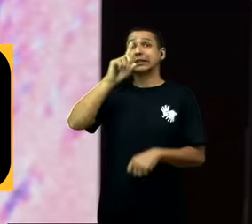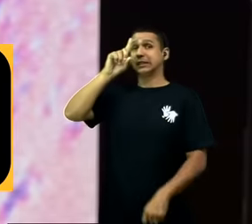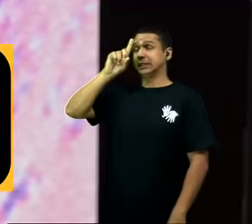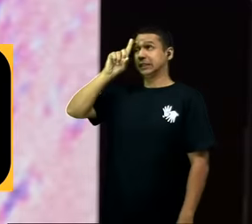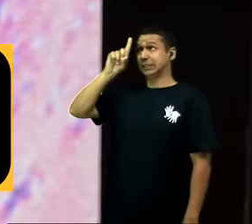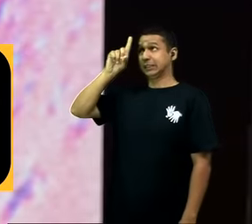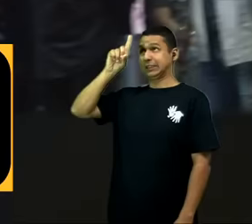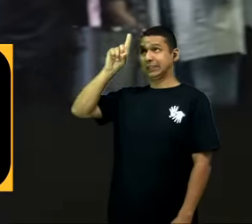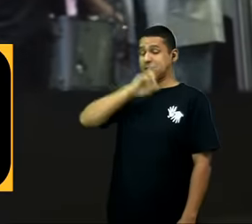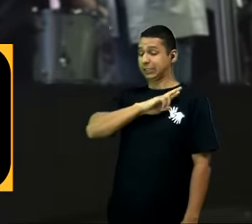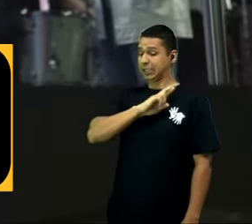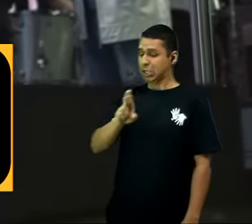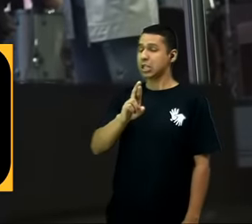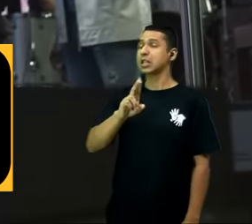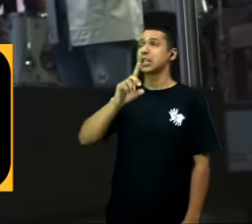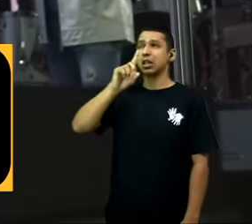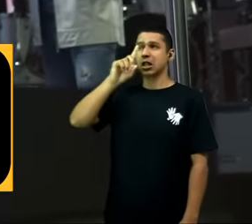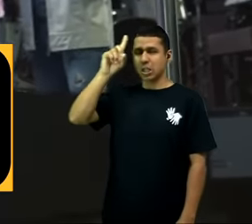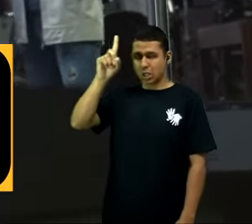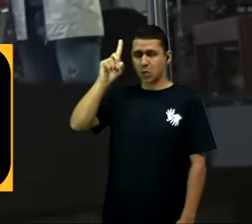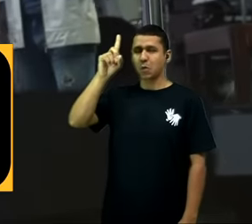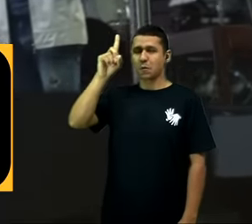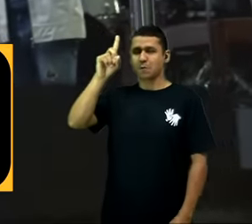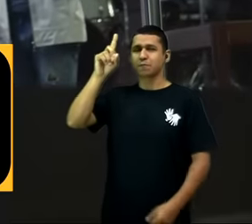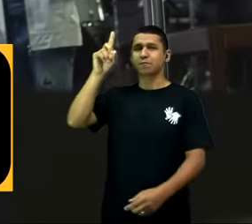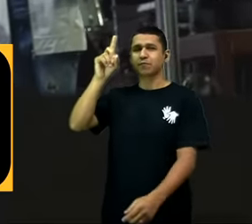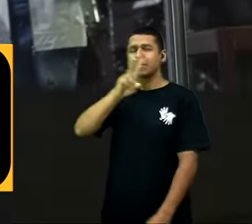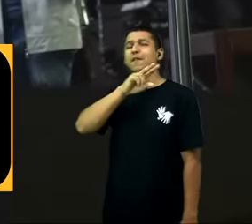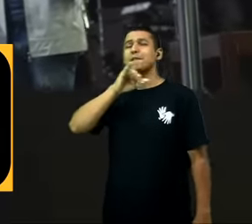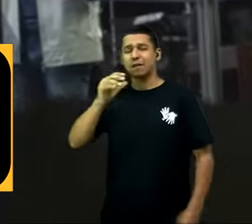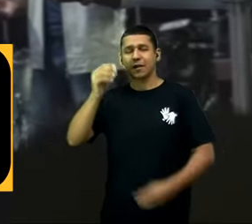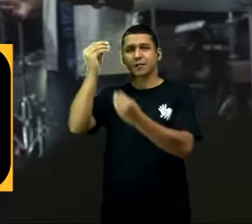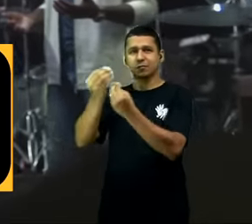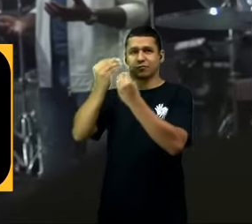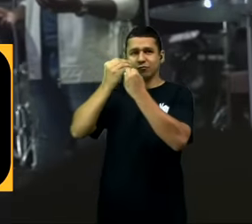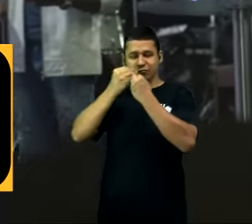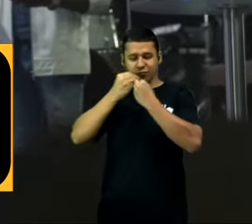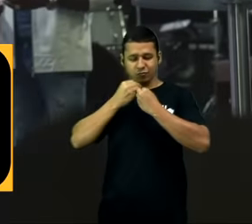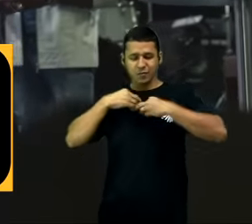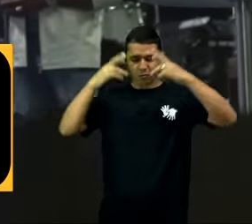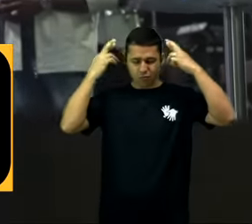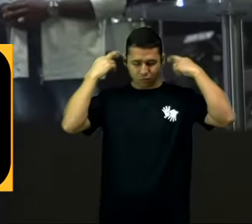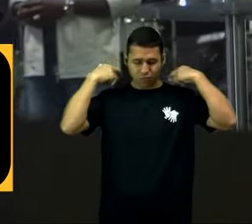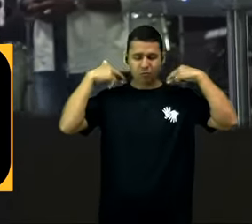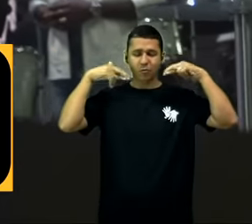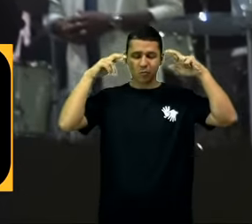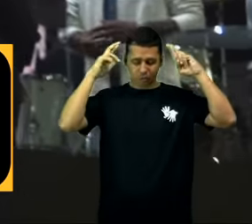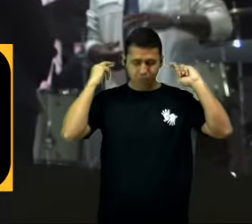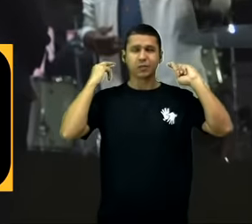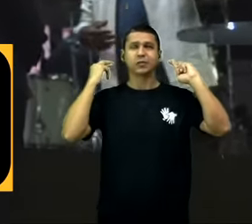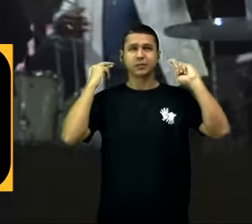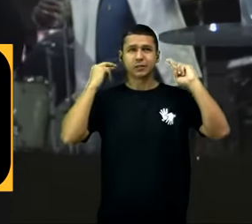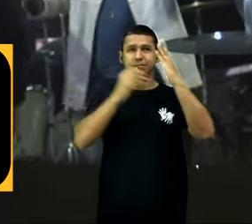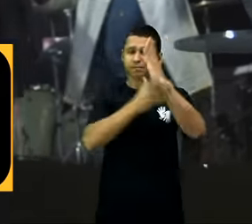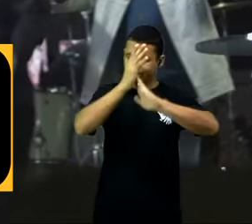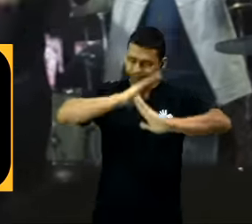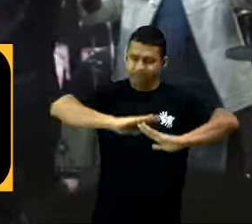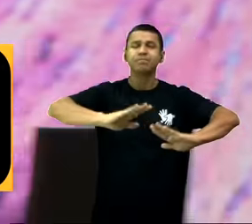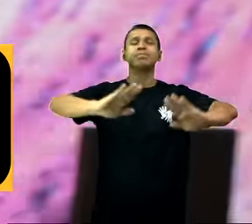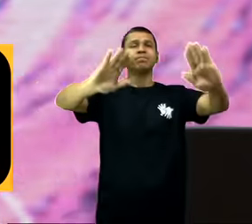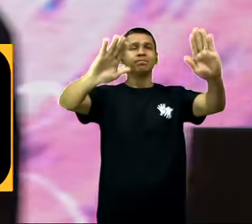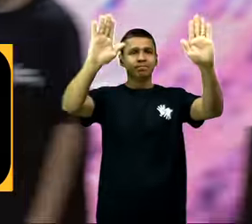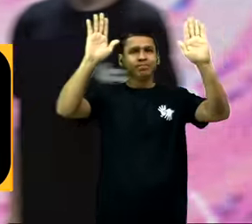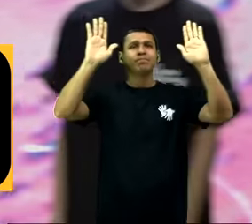há de prover o cordeiro para o holocausto, meu filho. Deus proverá. Levante a mão, quero